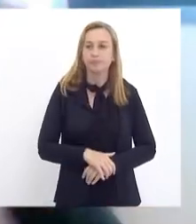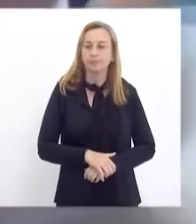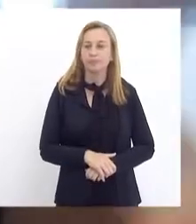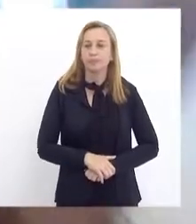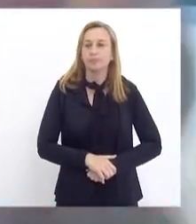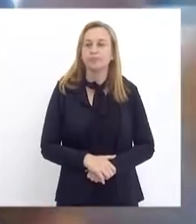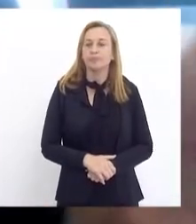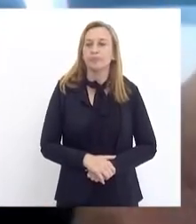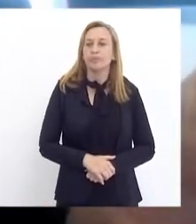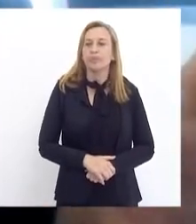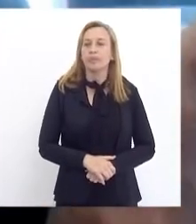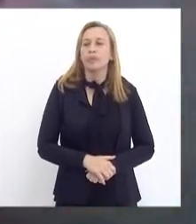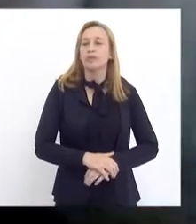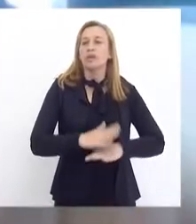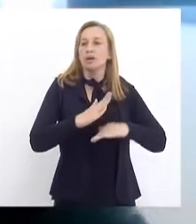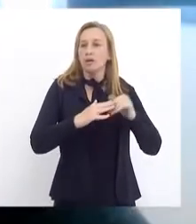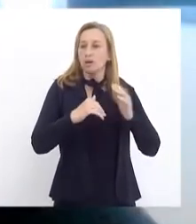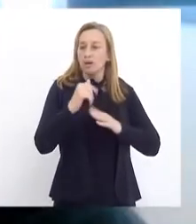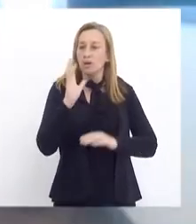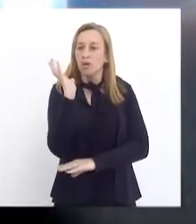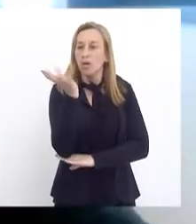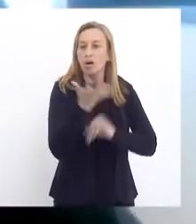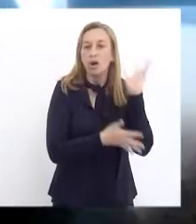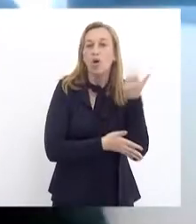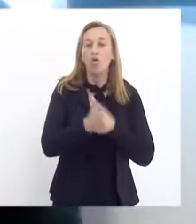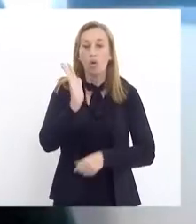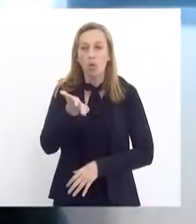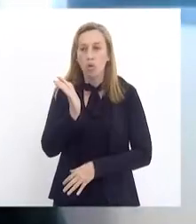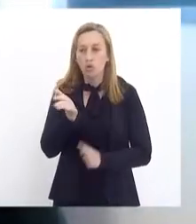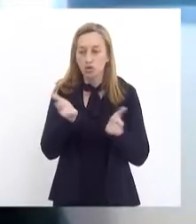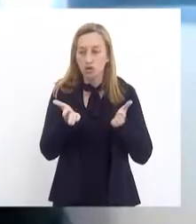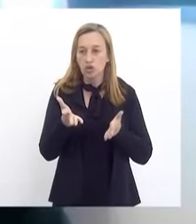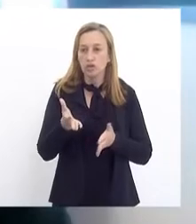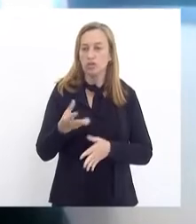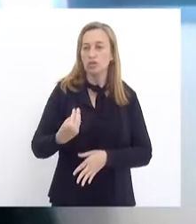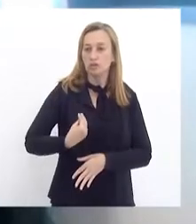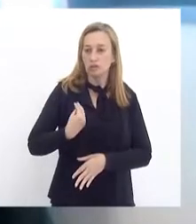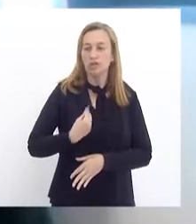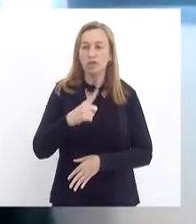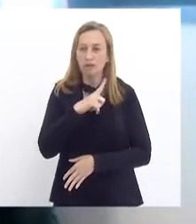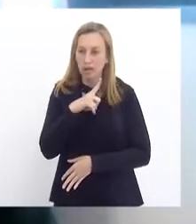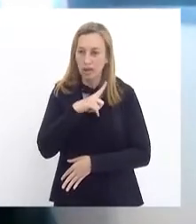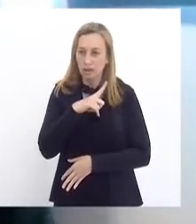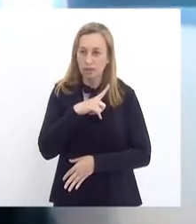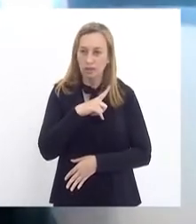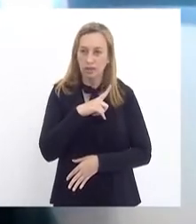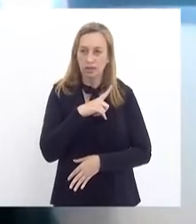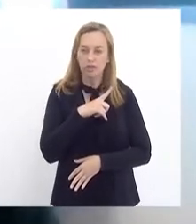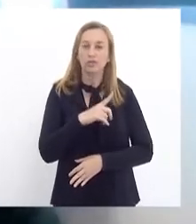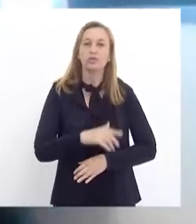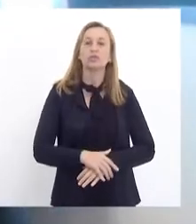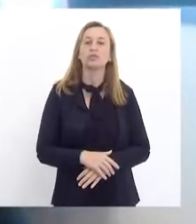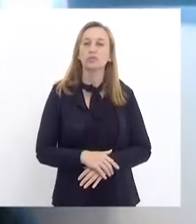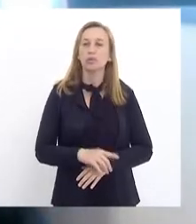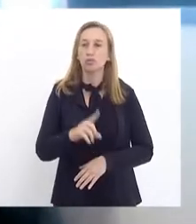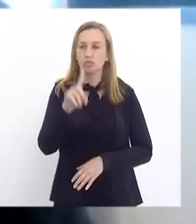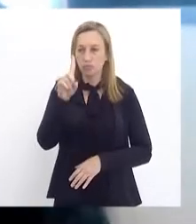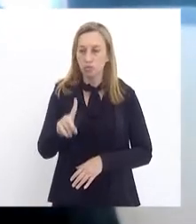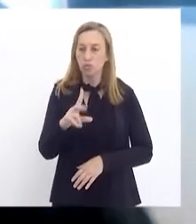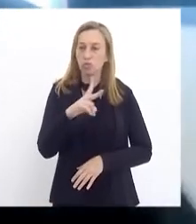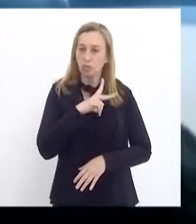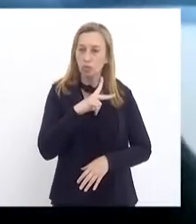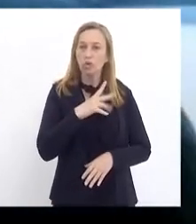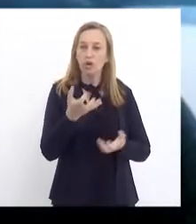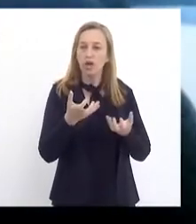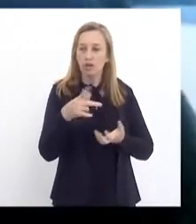das proteções ambientais hoje existentes na APA Tamoios, no seu plano diretor. Eu quero adiantar